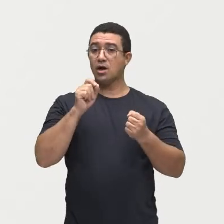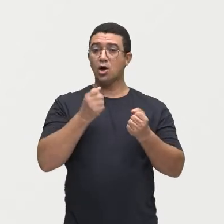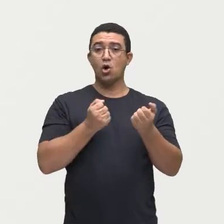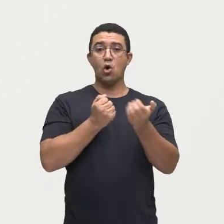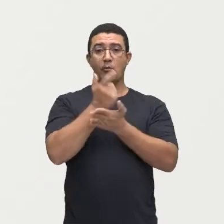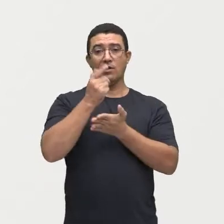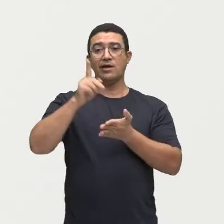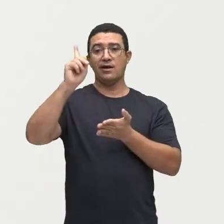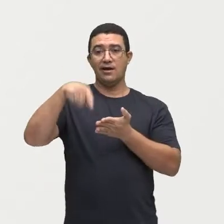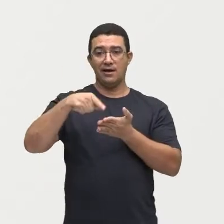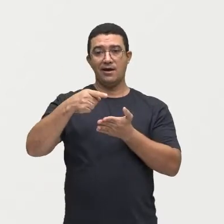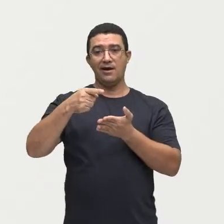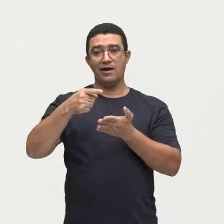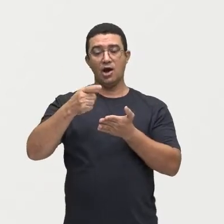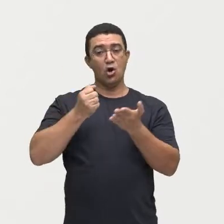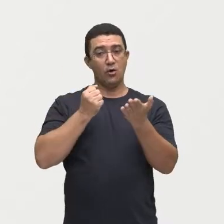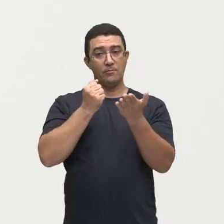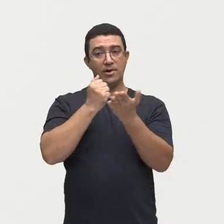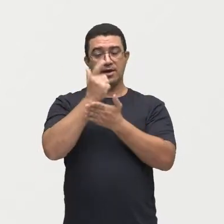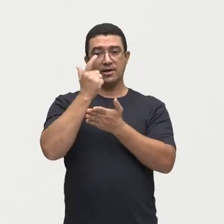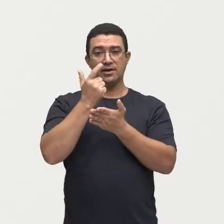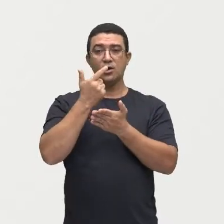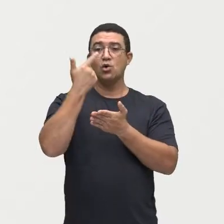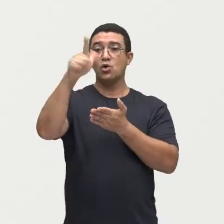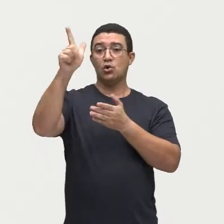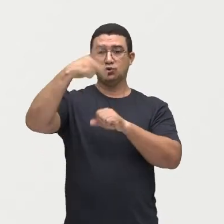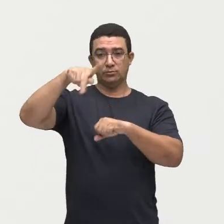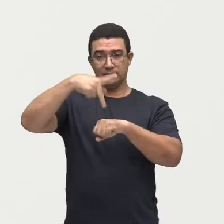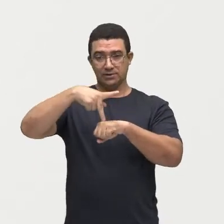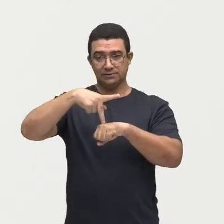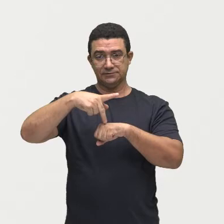esse que, né, como se eu estivesse